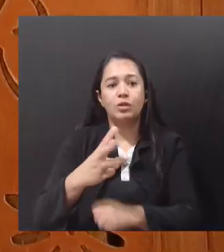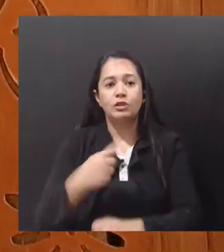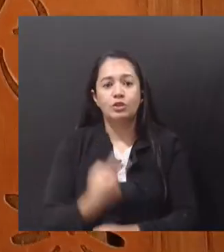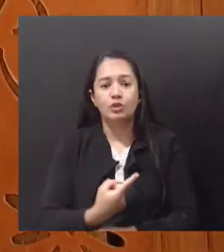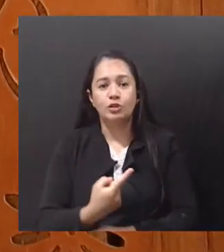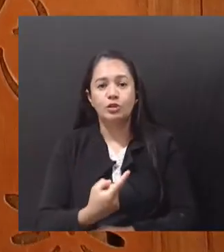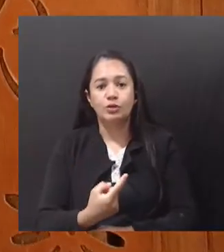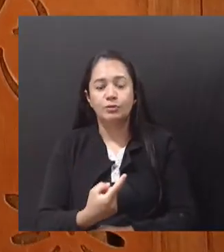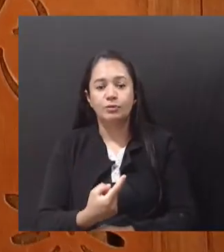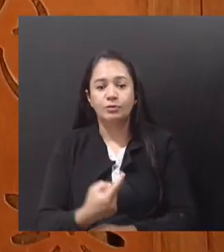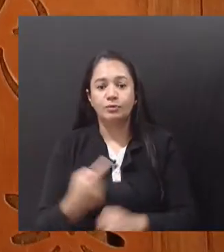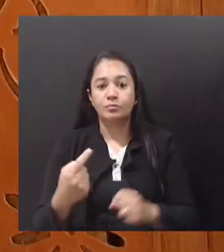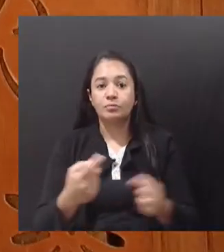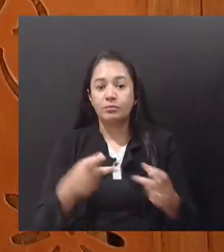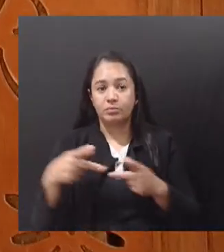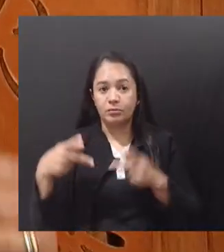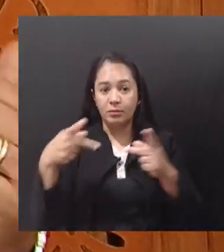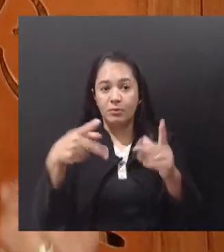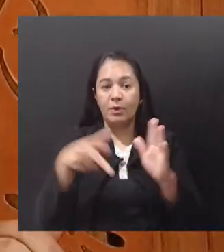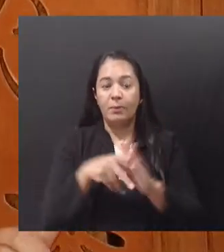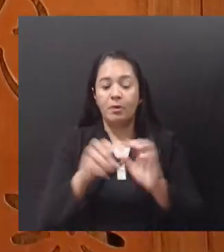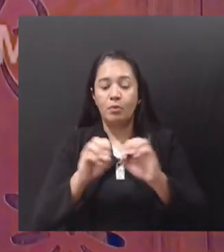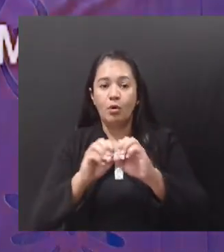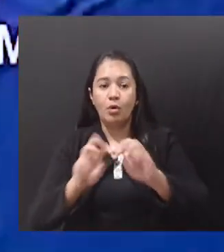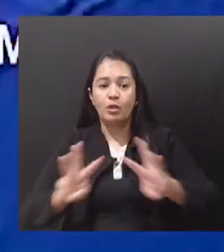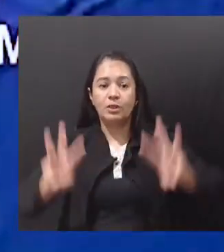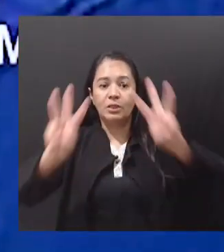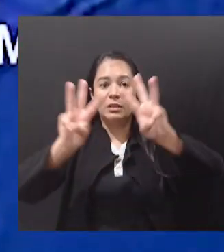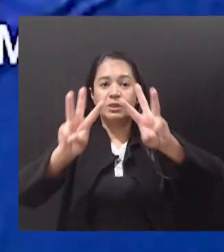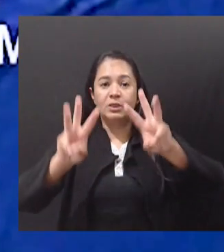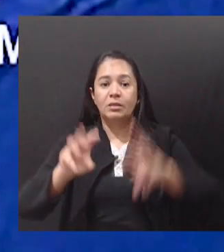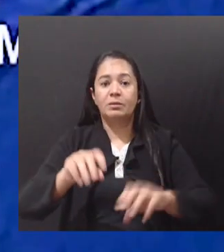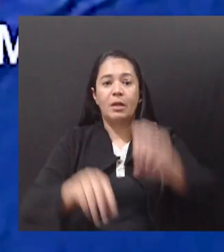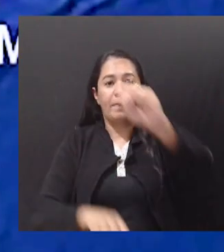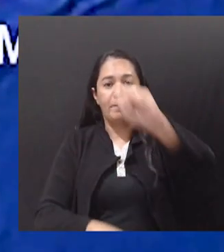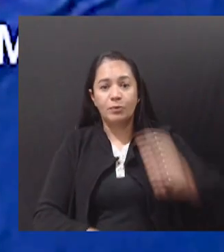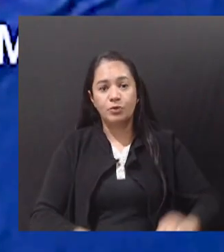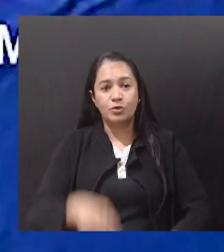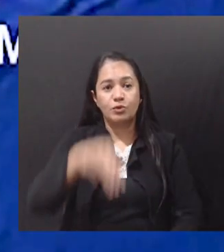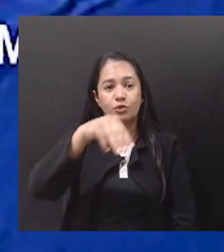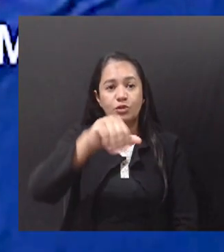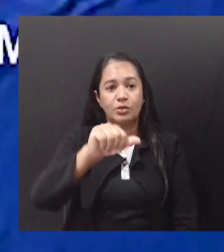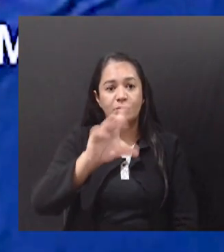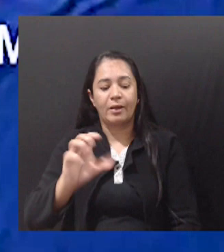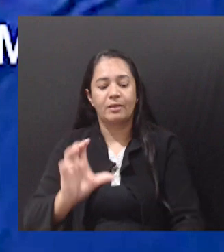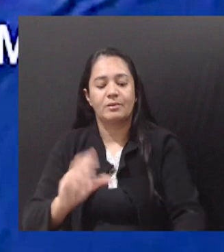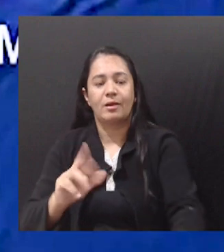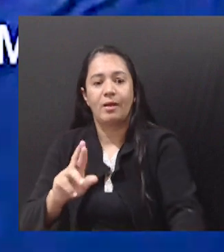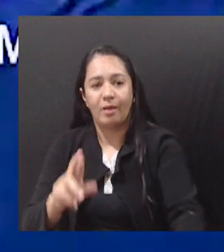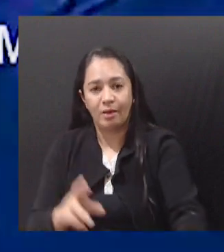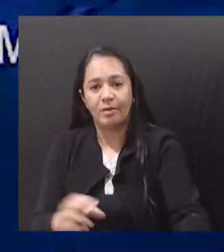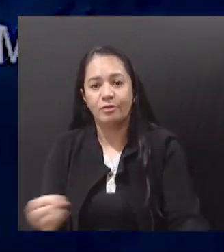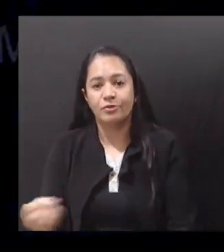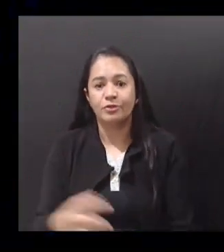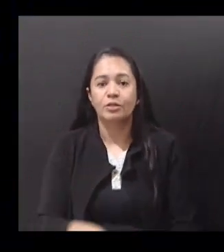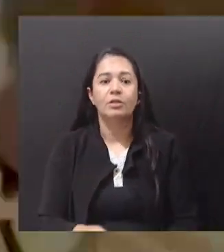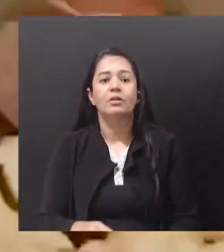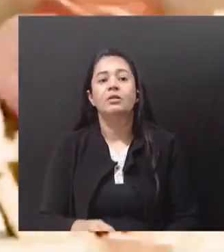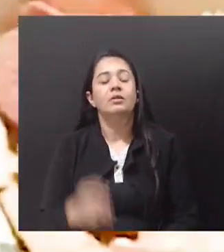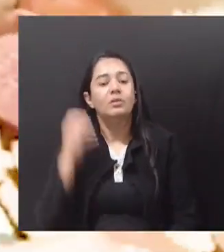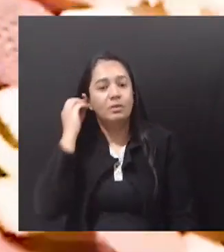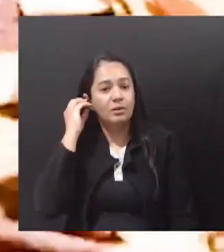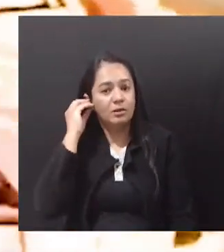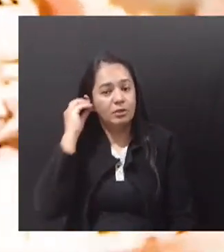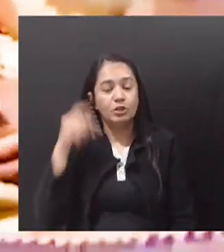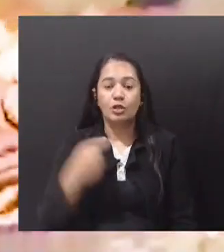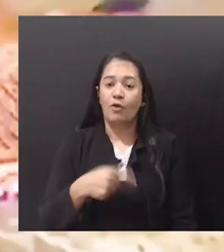um convite da ONU, né, para ir para o sul da ilha de Madagascar. Nós não conhecíamos nada, nós fomos para Madagascar